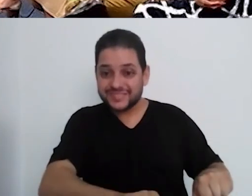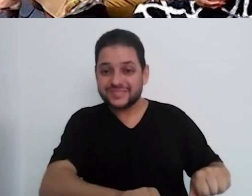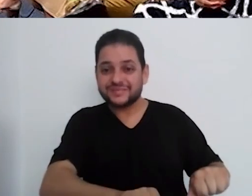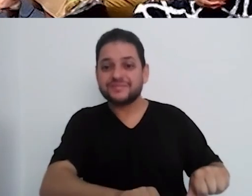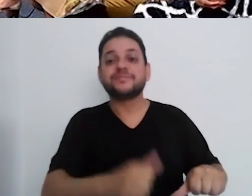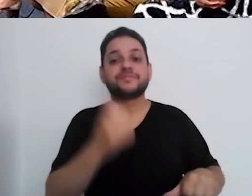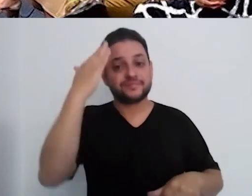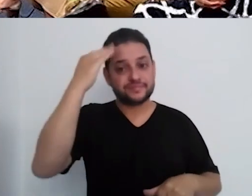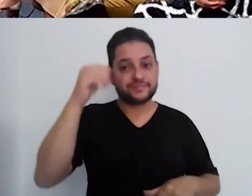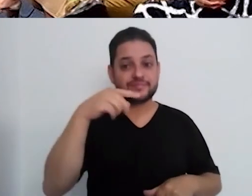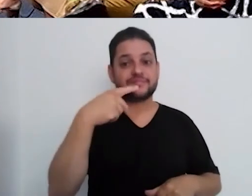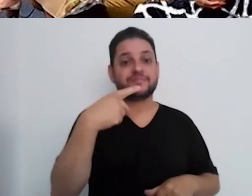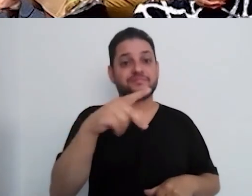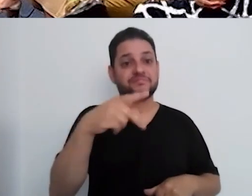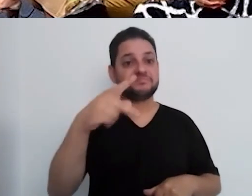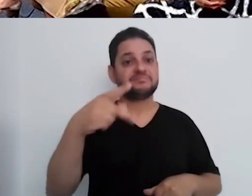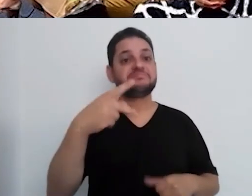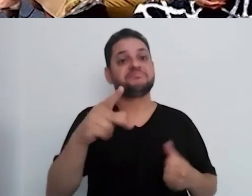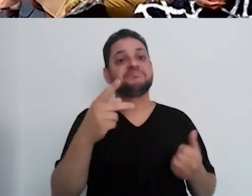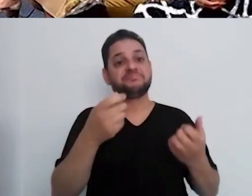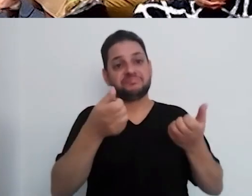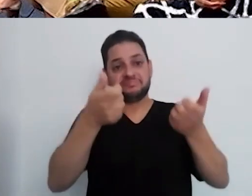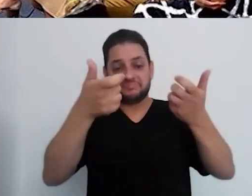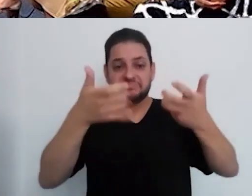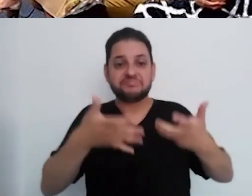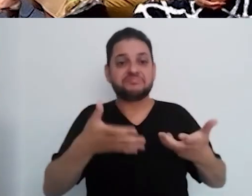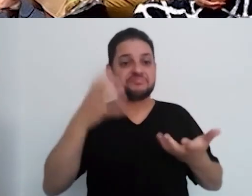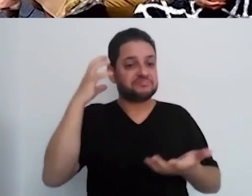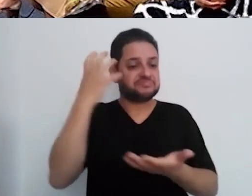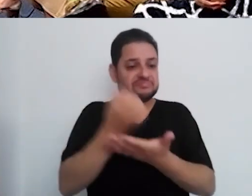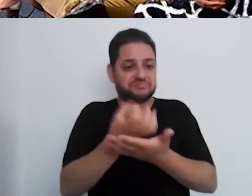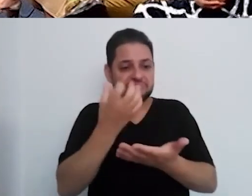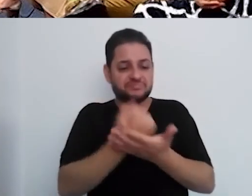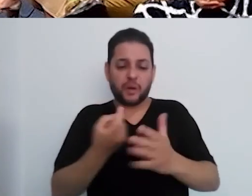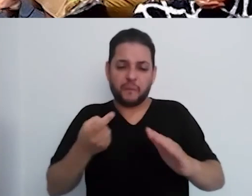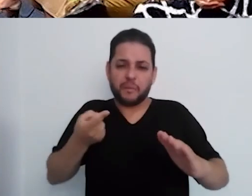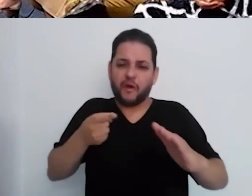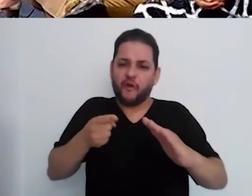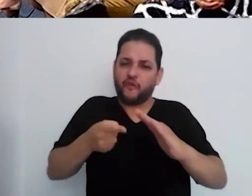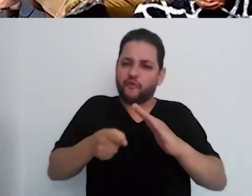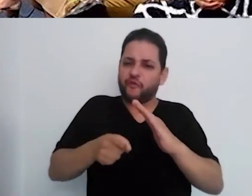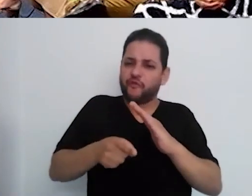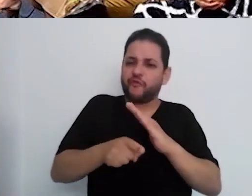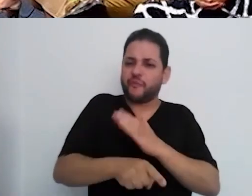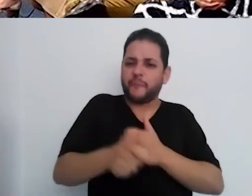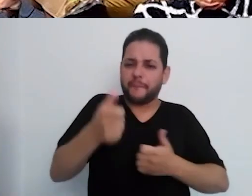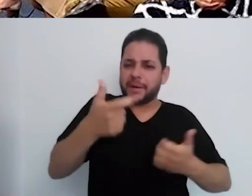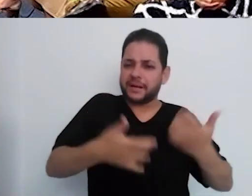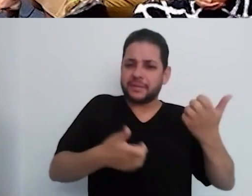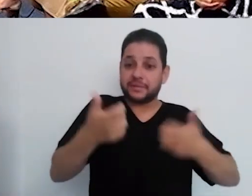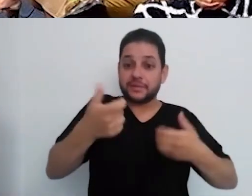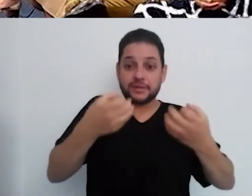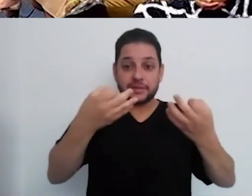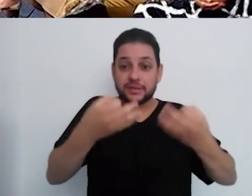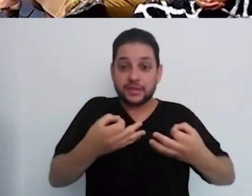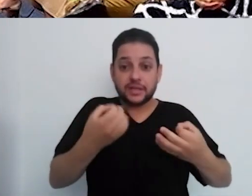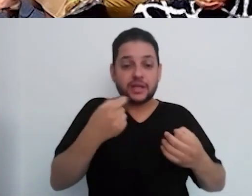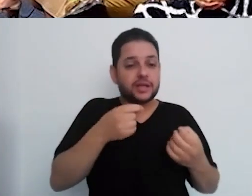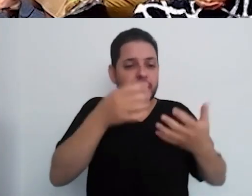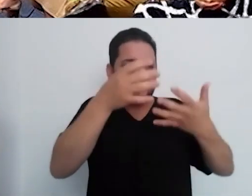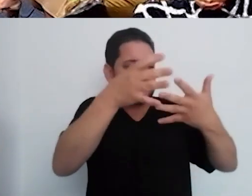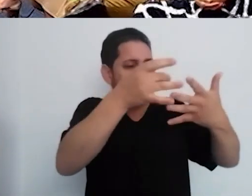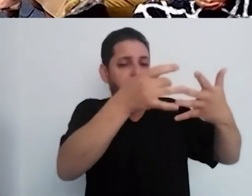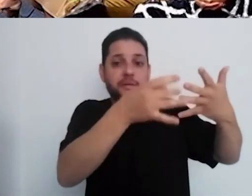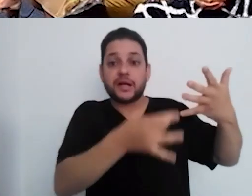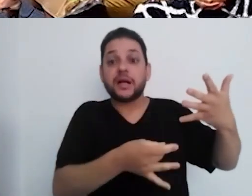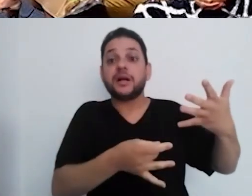assim realmente assim de como vocês foram profundas e tiveram uma honestidade de não deixar passar nenhum ponto assim para